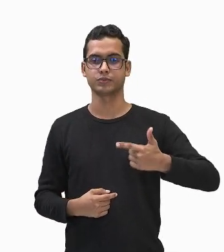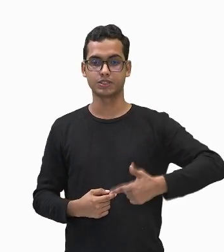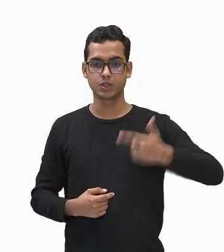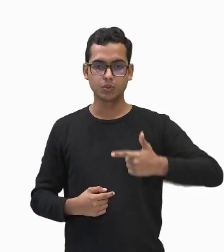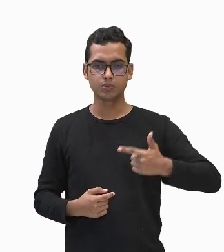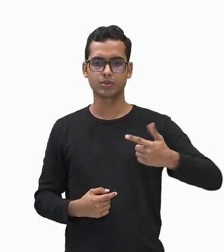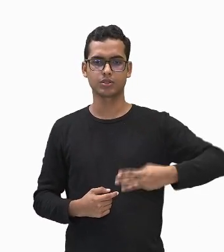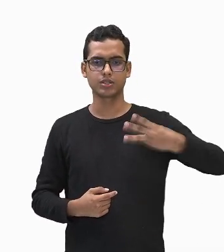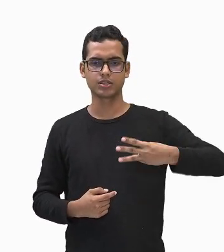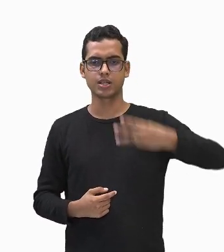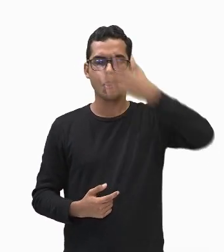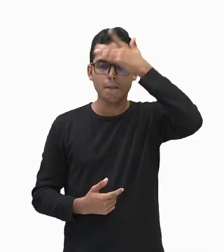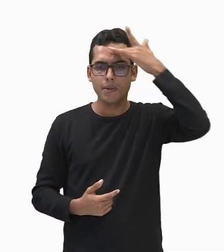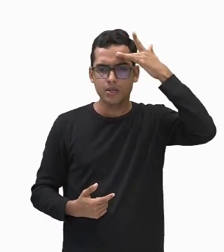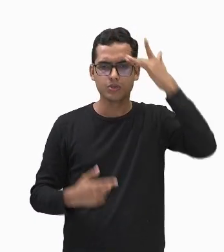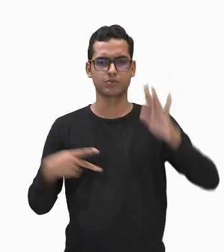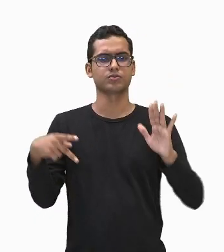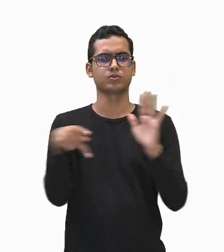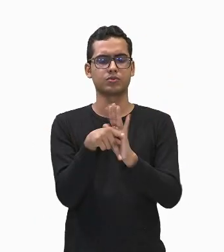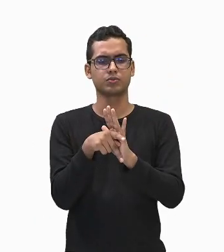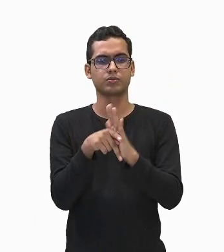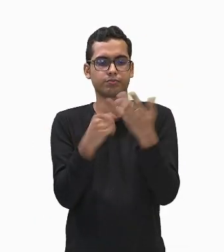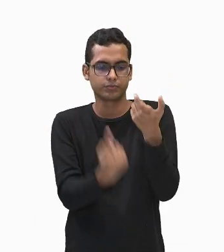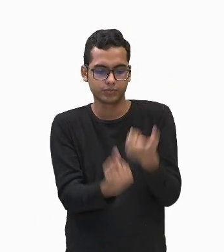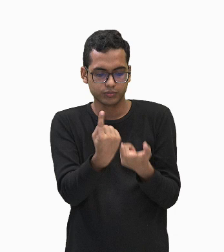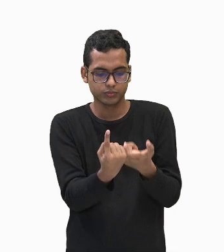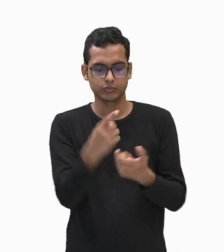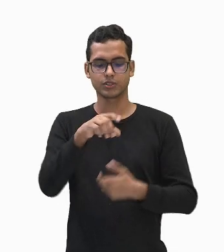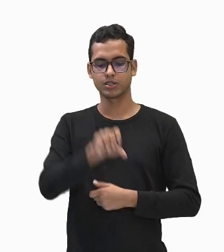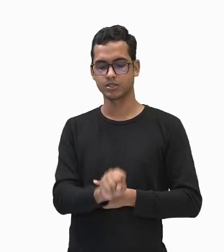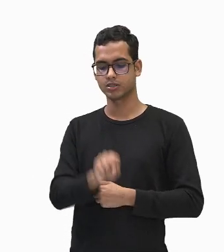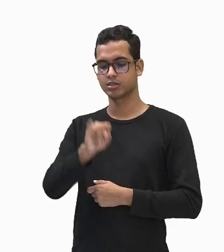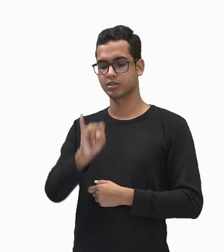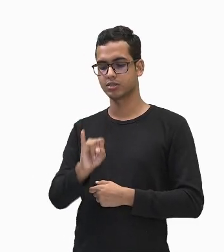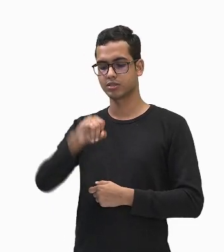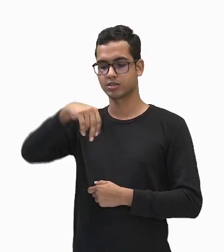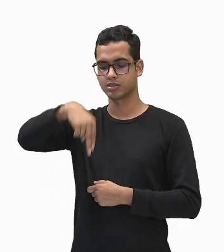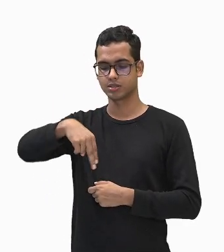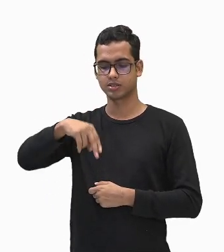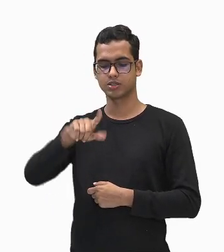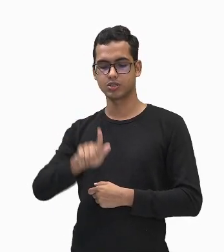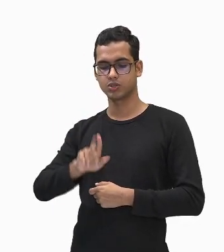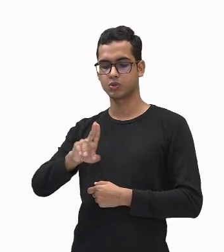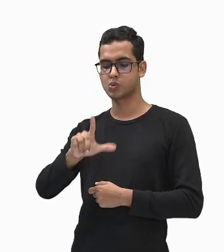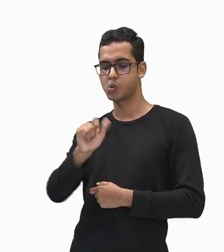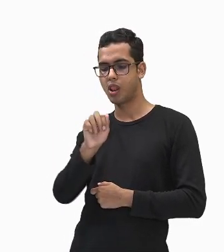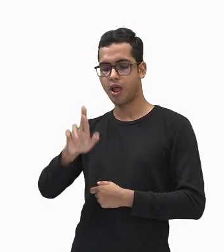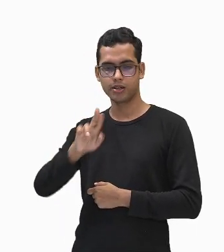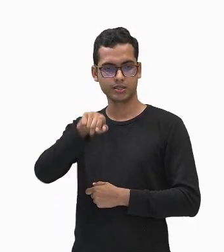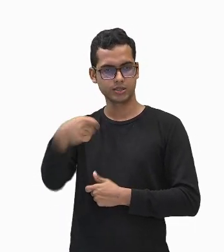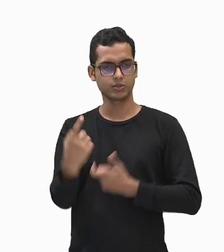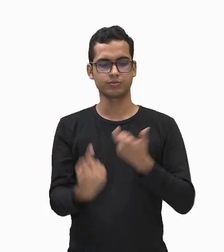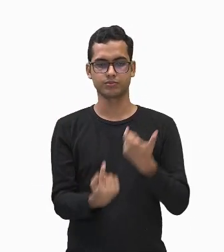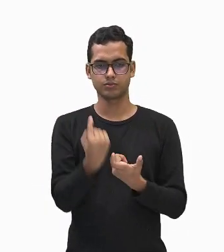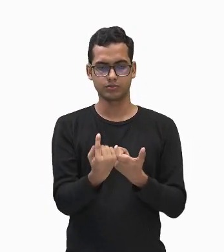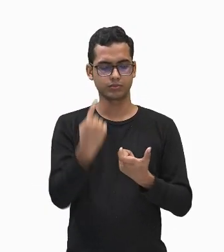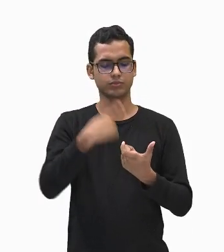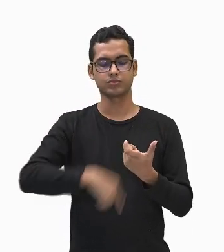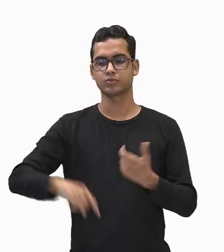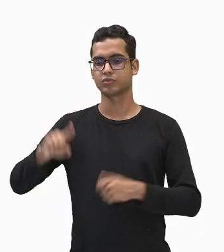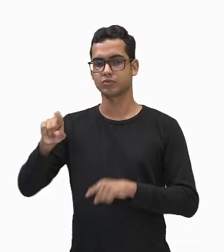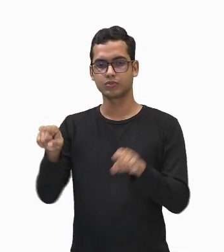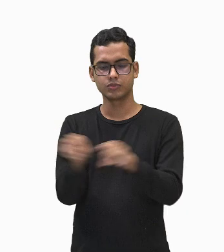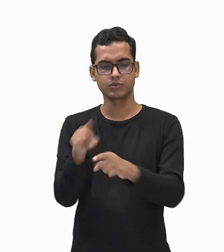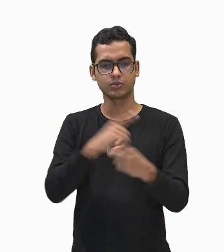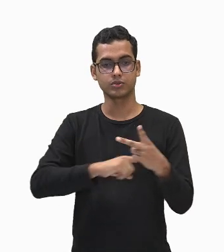terceira pessoa, né? Então, para cada pessoa, nós temos singular e plural. Então, na primeira pessoa,